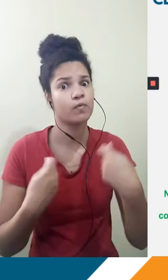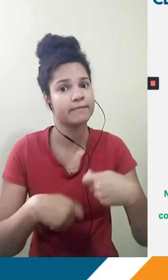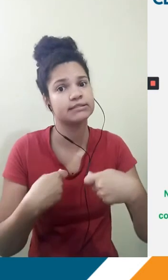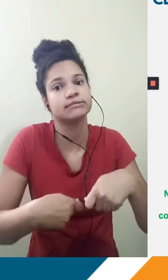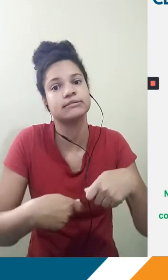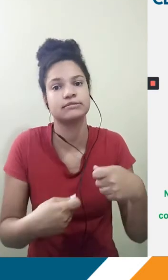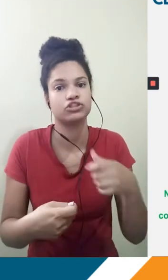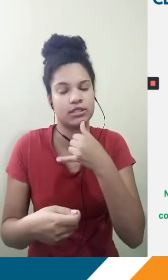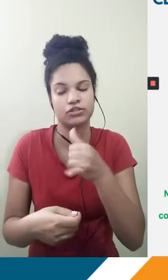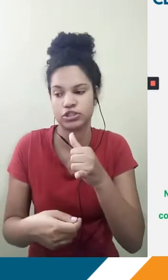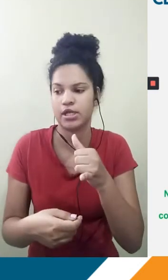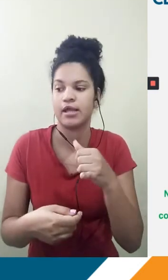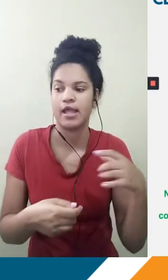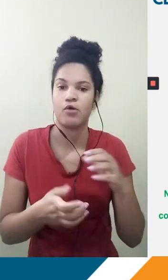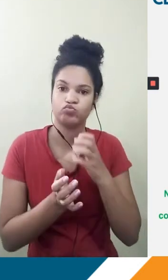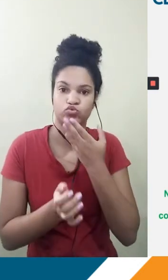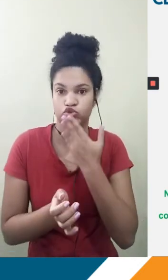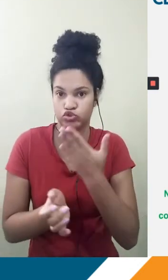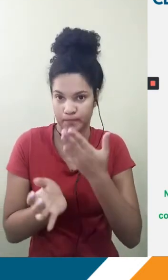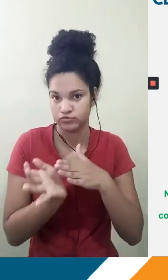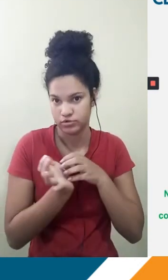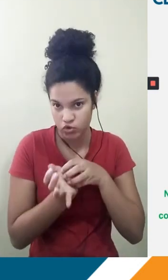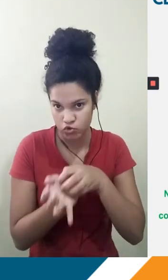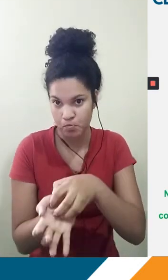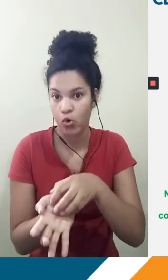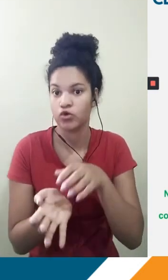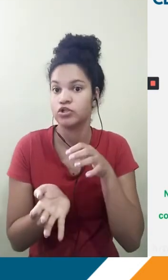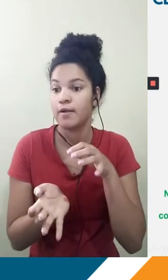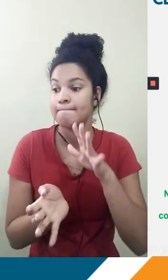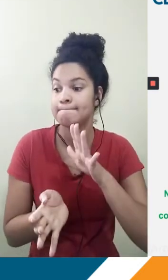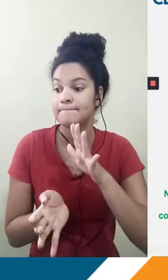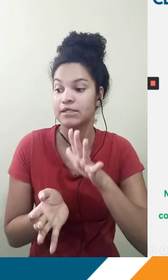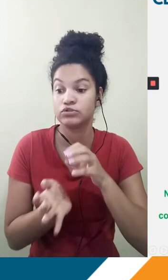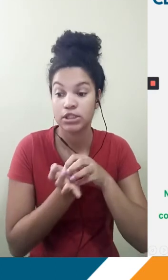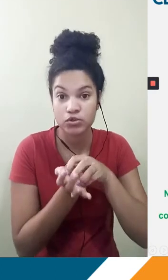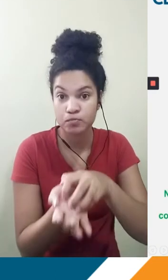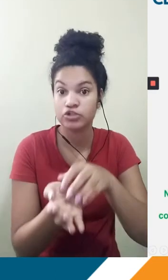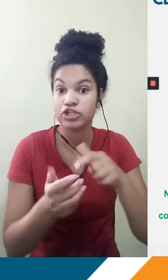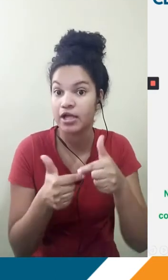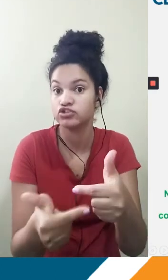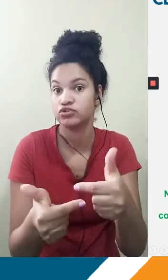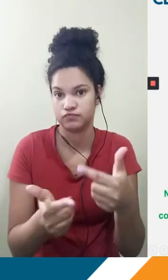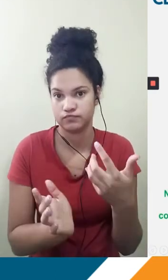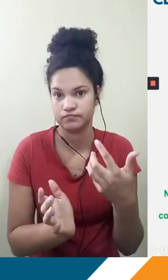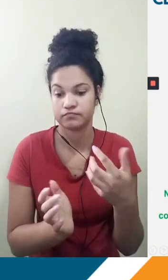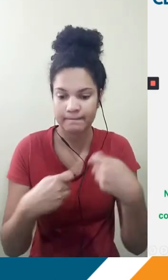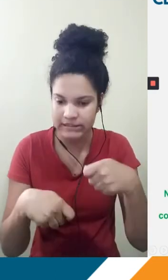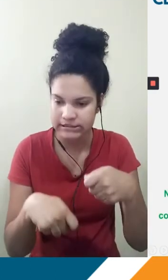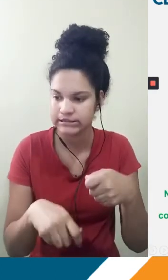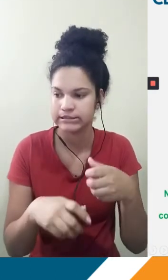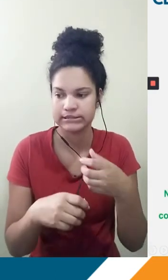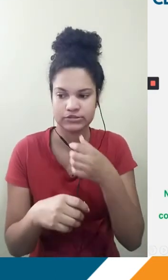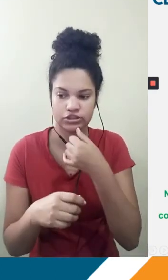primeiro slide, um transporte ativo, demanda consumo de energia. E a endocitose e a